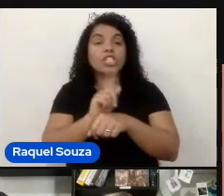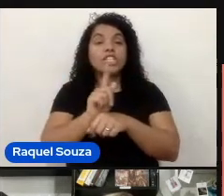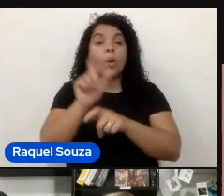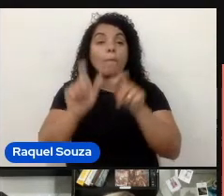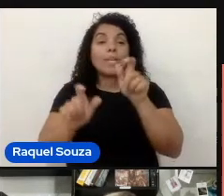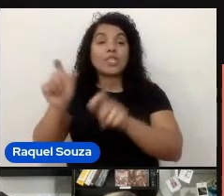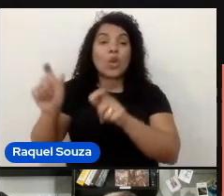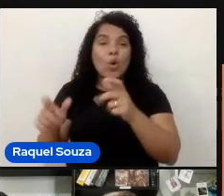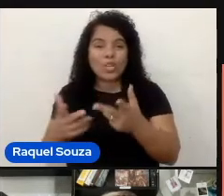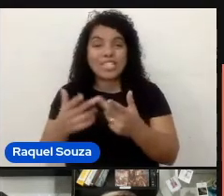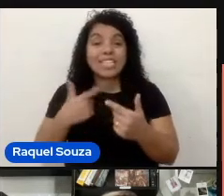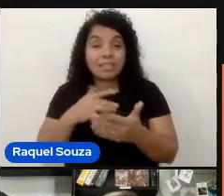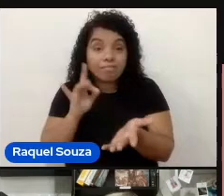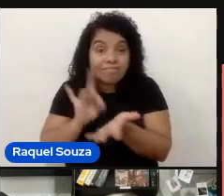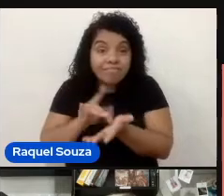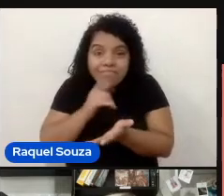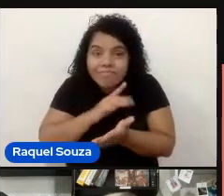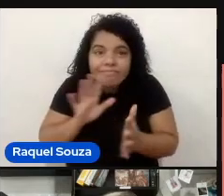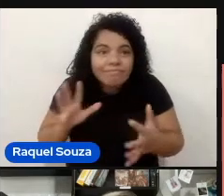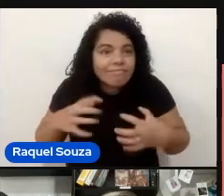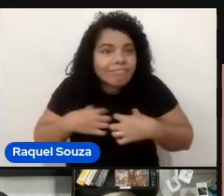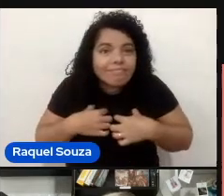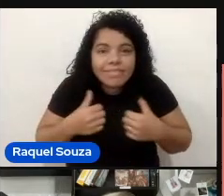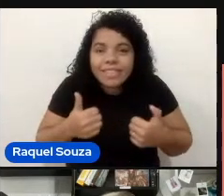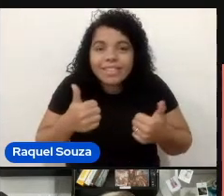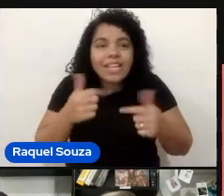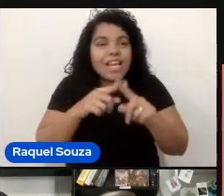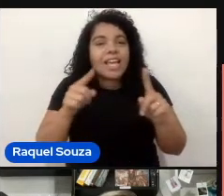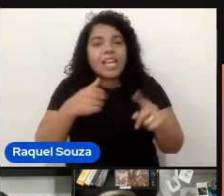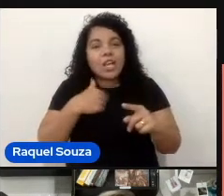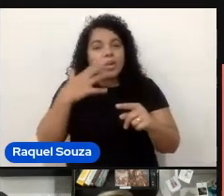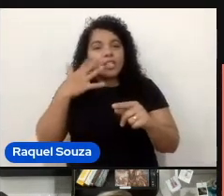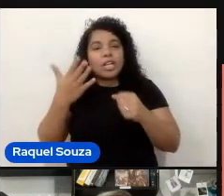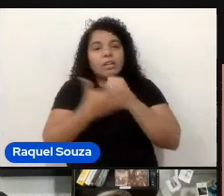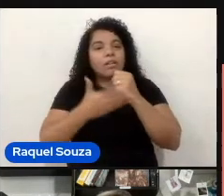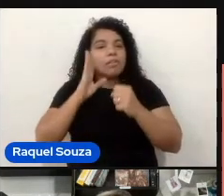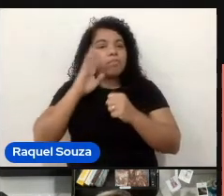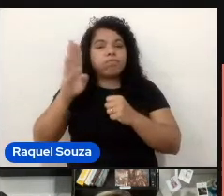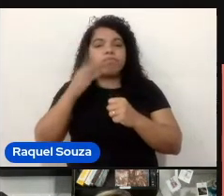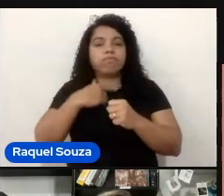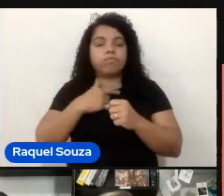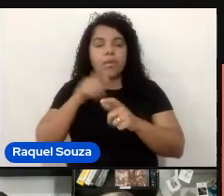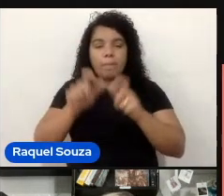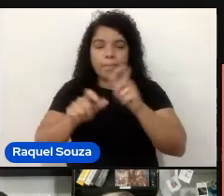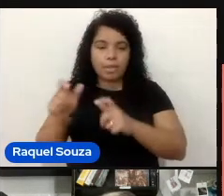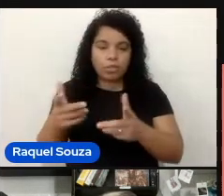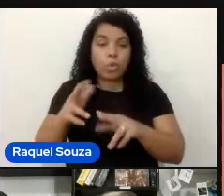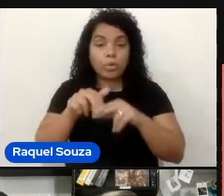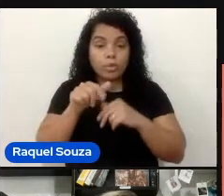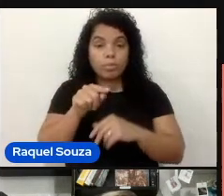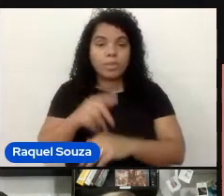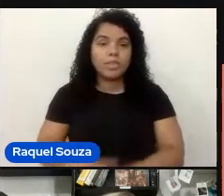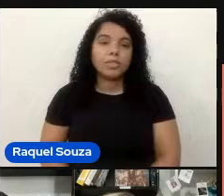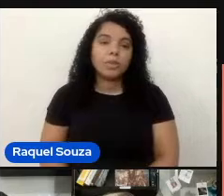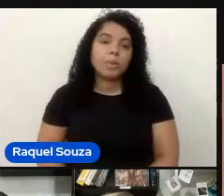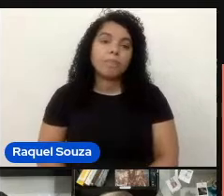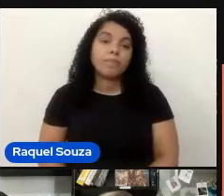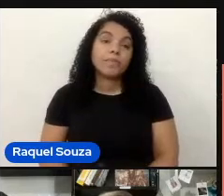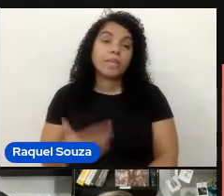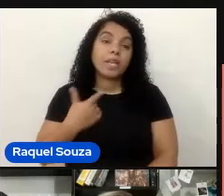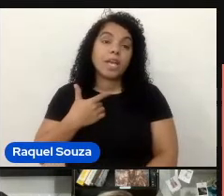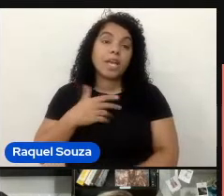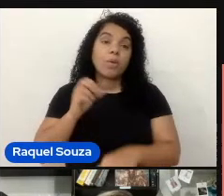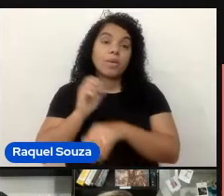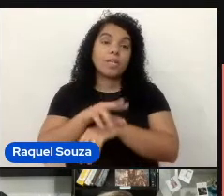onde realmente me identifiquei e é onde eu acredito que a nossa base vem de pessoas. Então, por isso. Eu entrei na área de QA